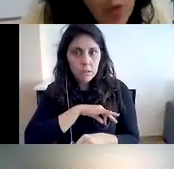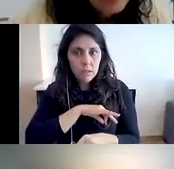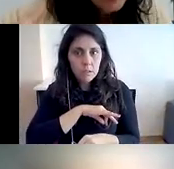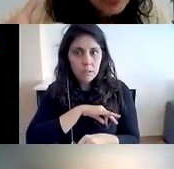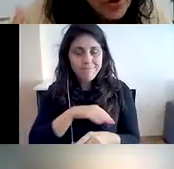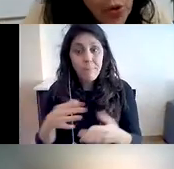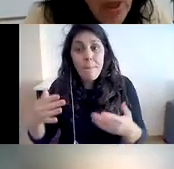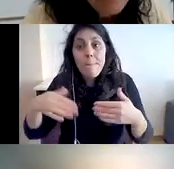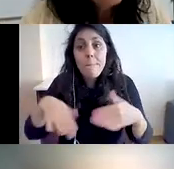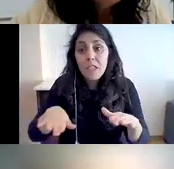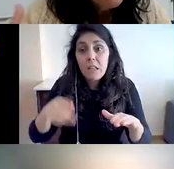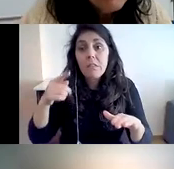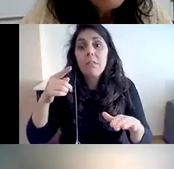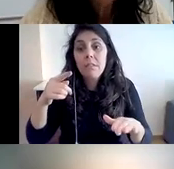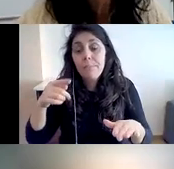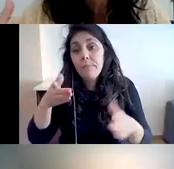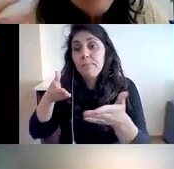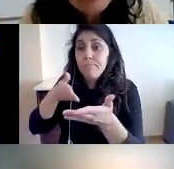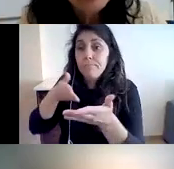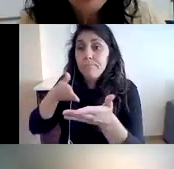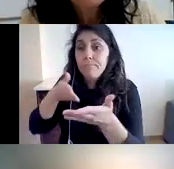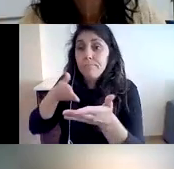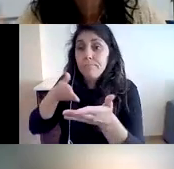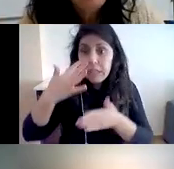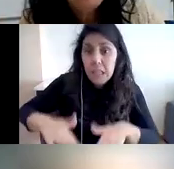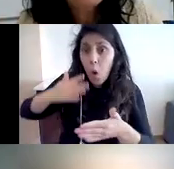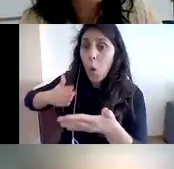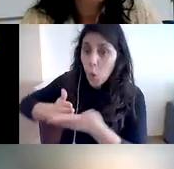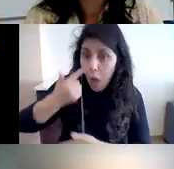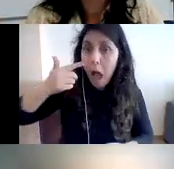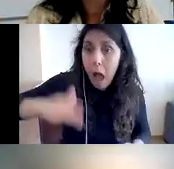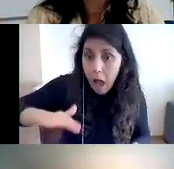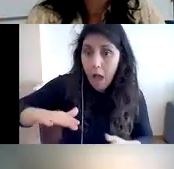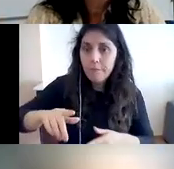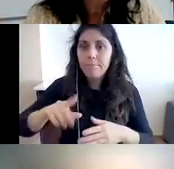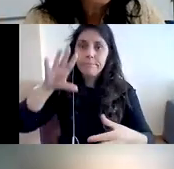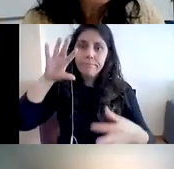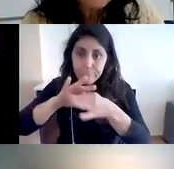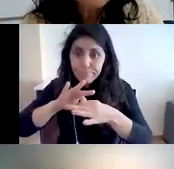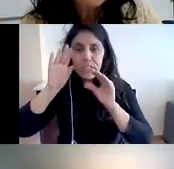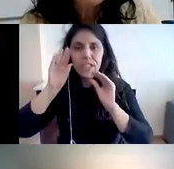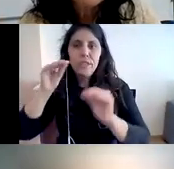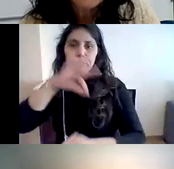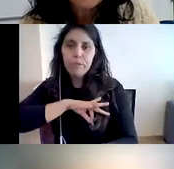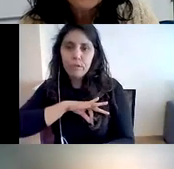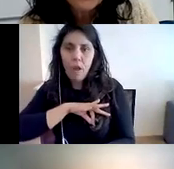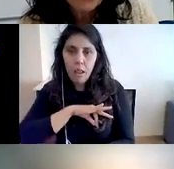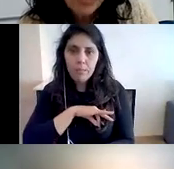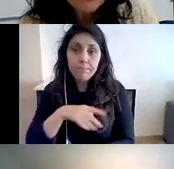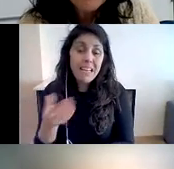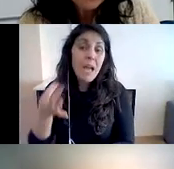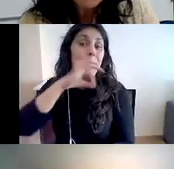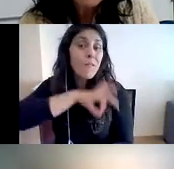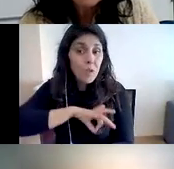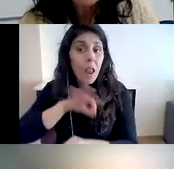ficou, continua, mantém-se acantonado no ensino profissional. E, portanto, desse ponto de vista, o ensino